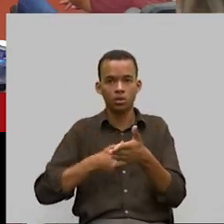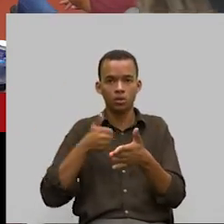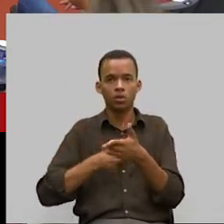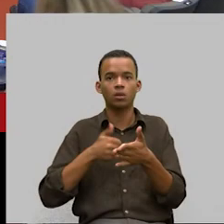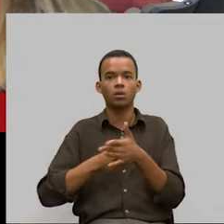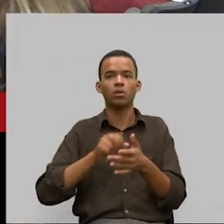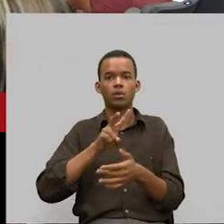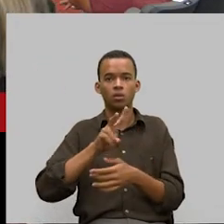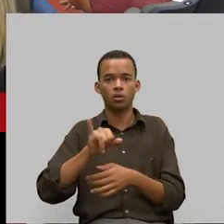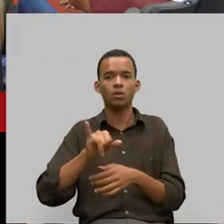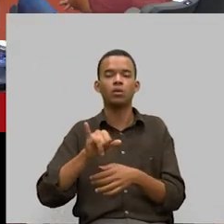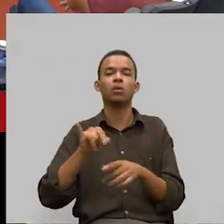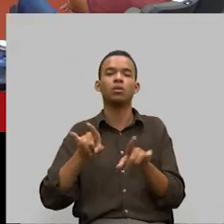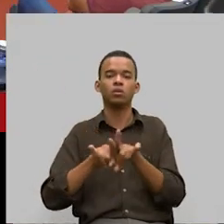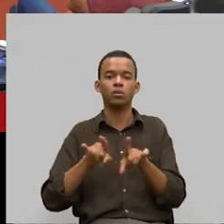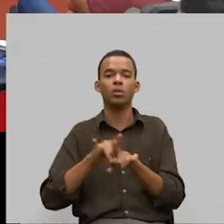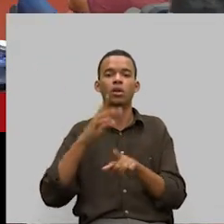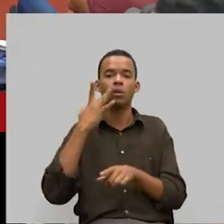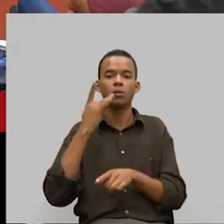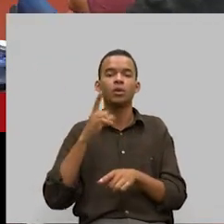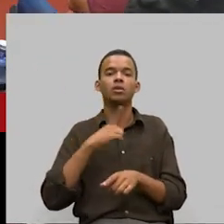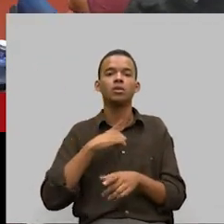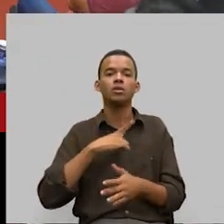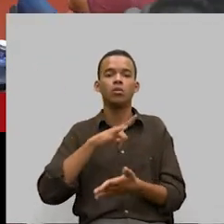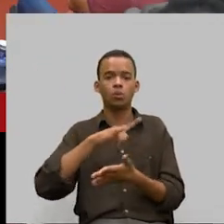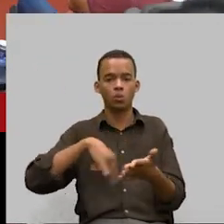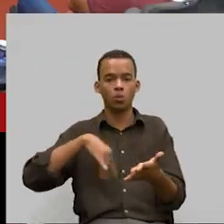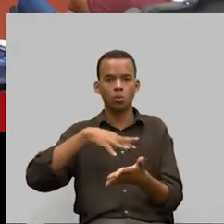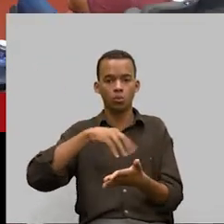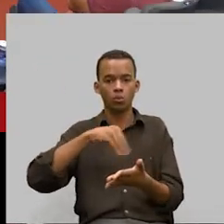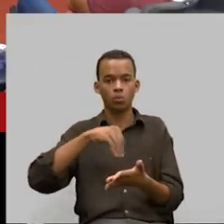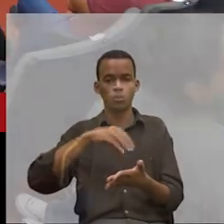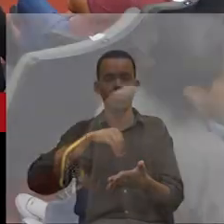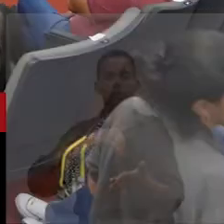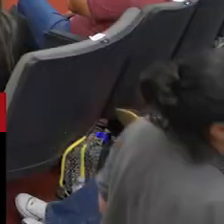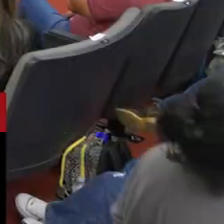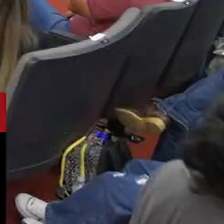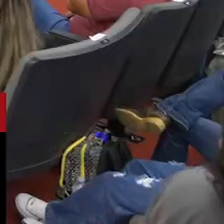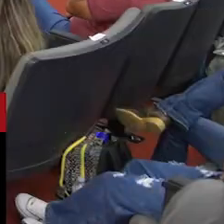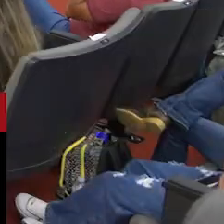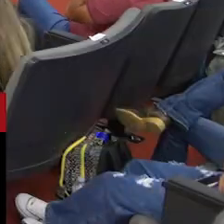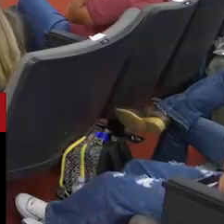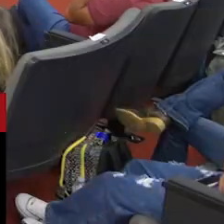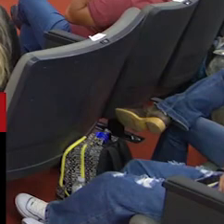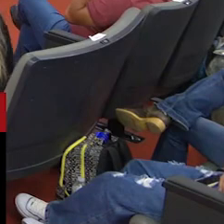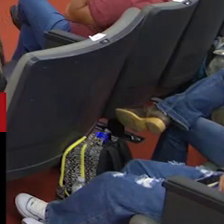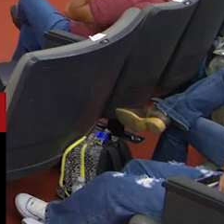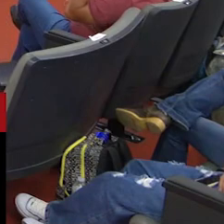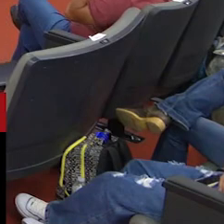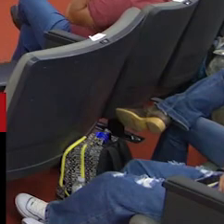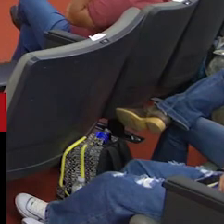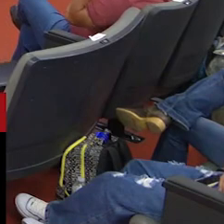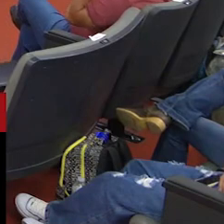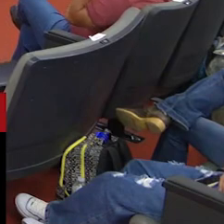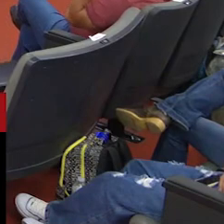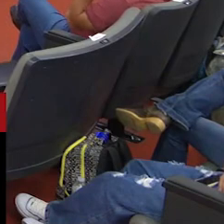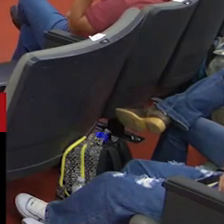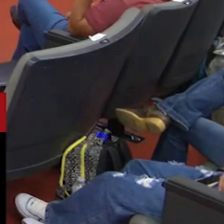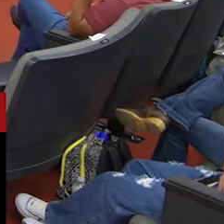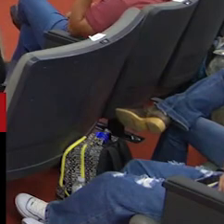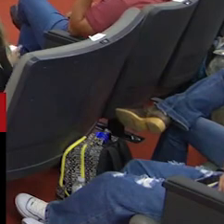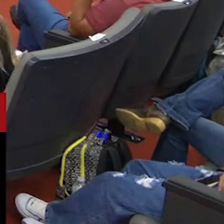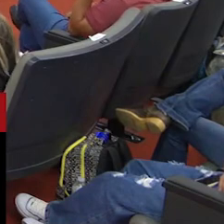Amanhã nós vamos entregar uma cópia para o líder de governo aqui na Assembleia Deputado João magalhes também e nós